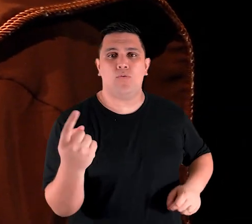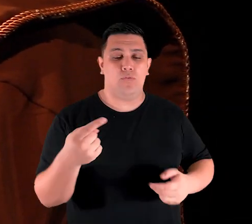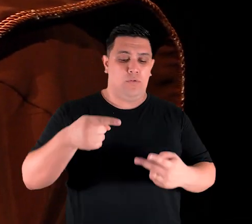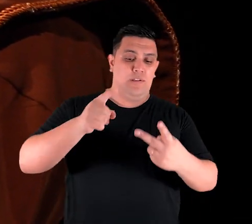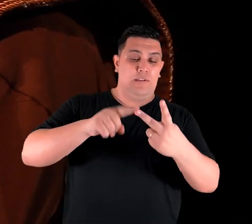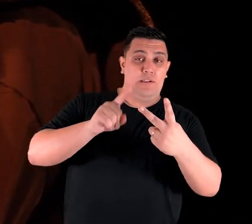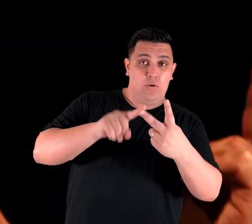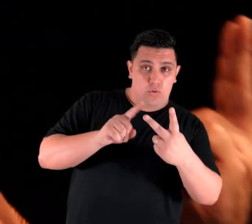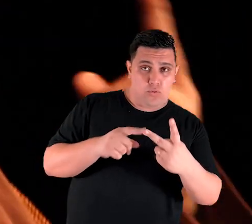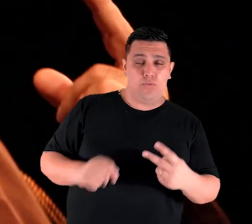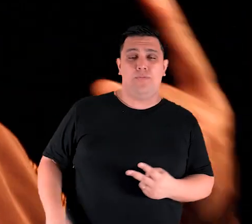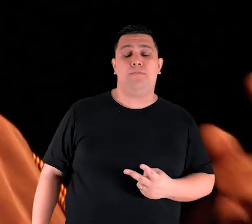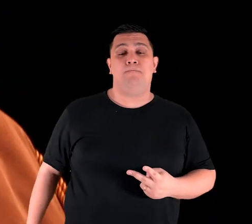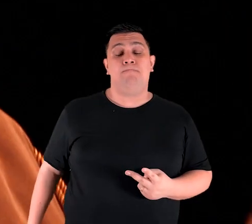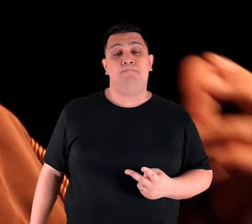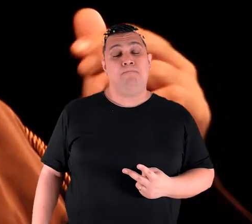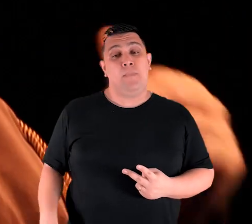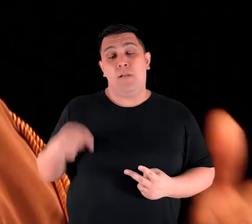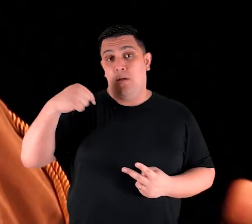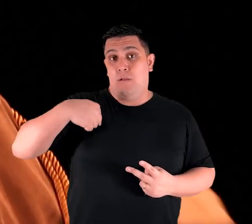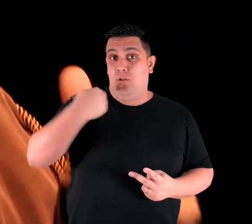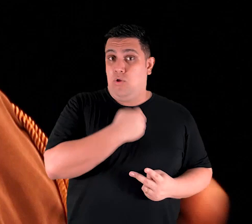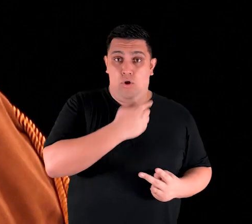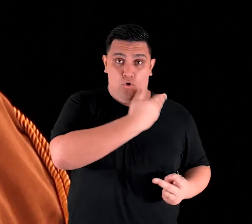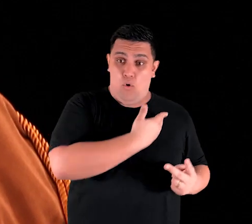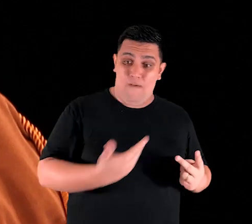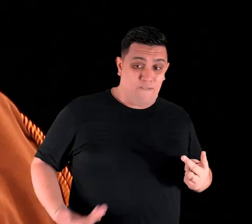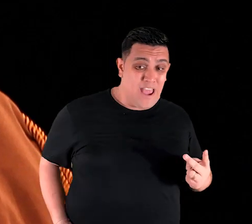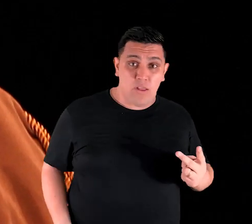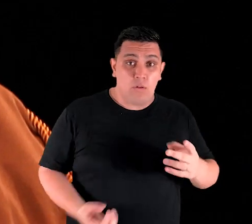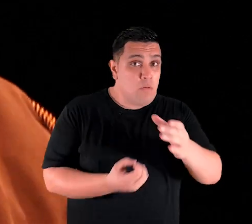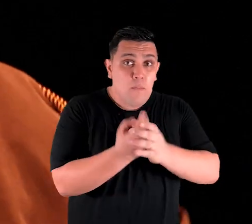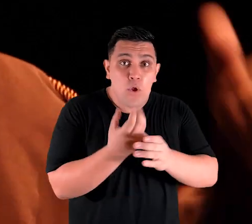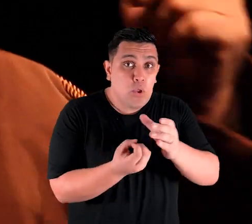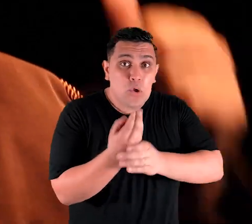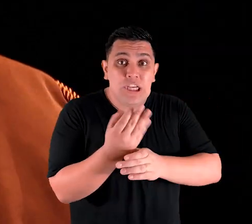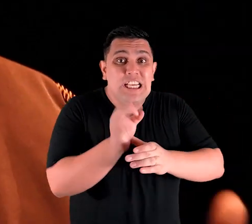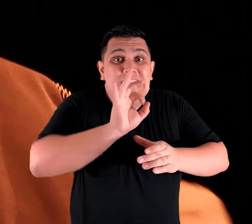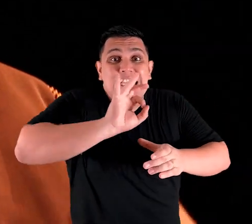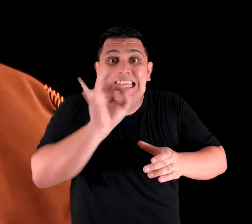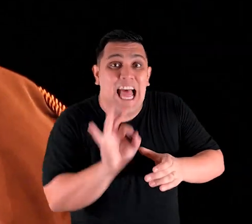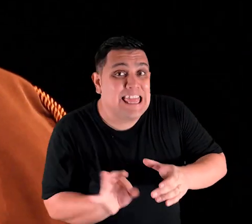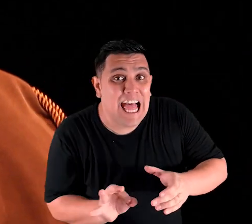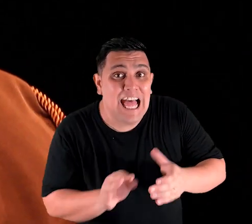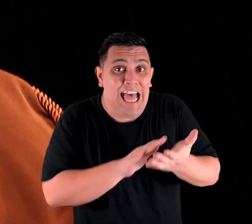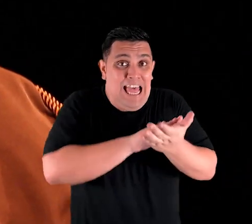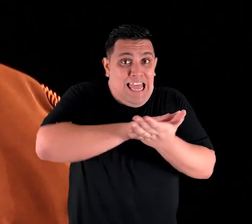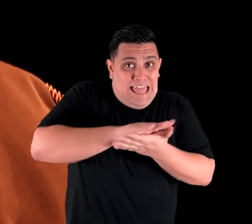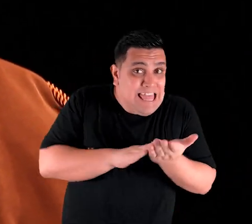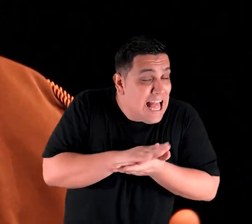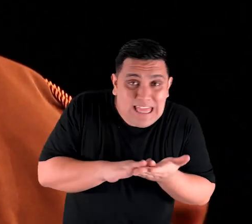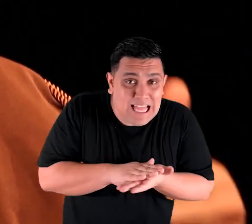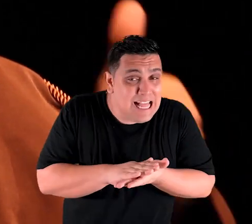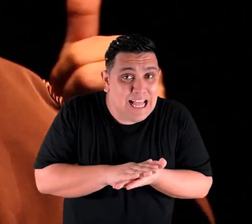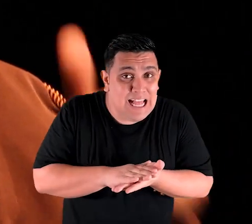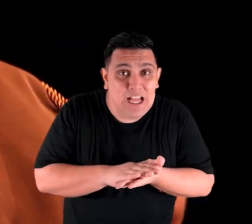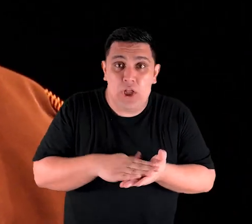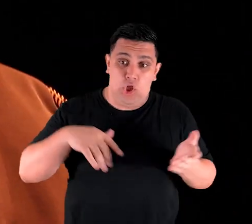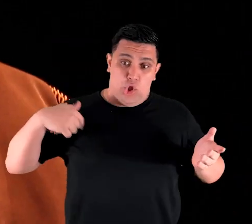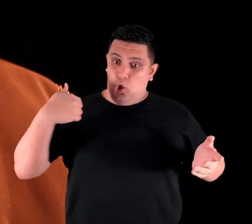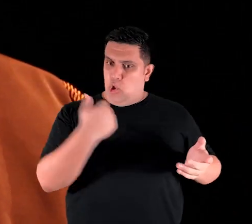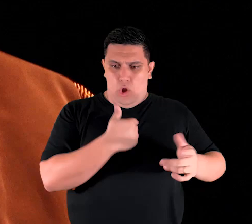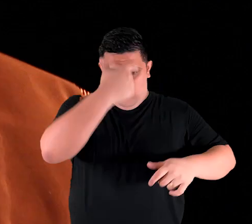Segundo, o Estado não produz nada, não provém nada.